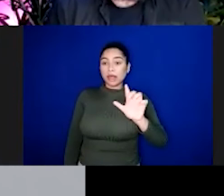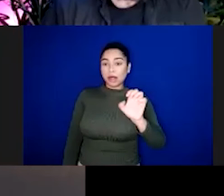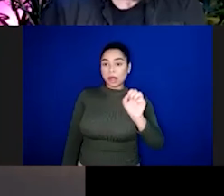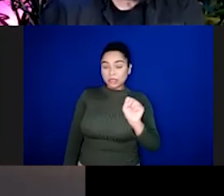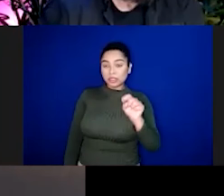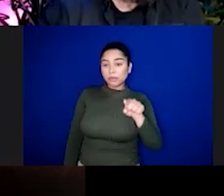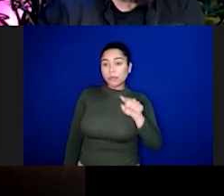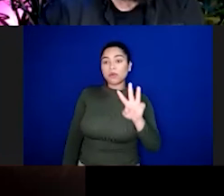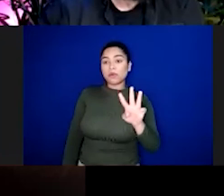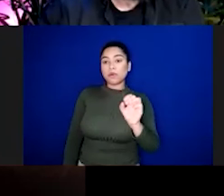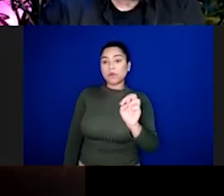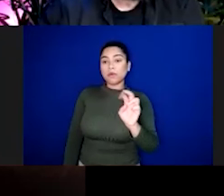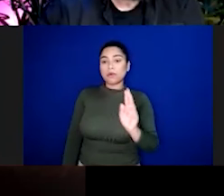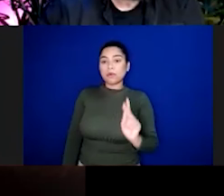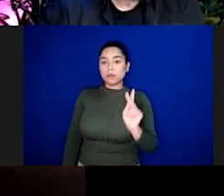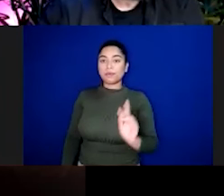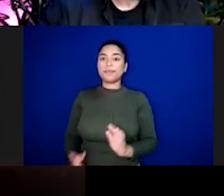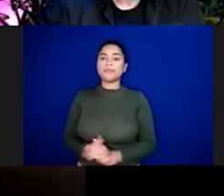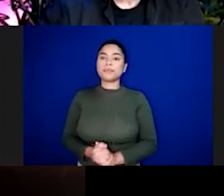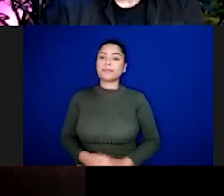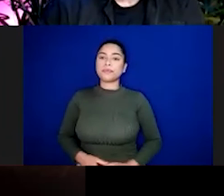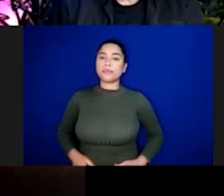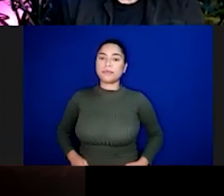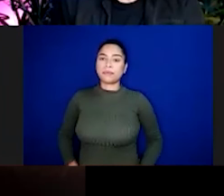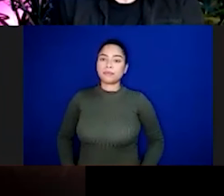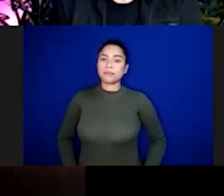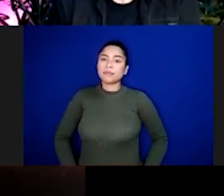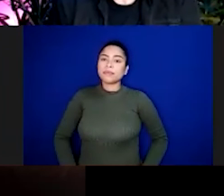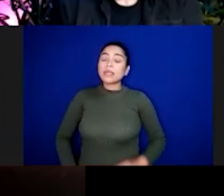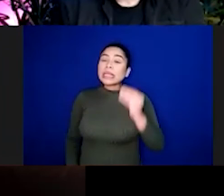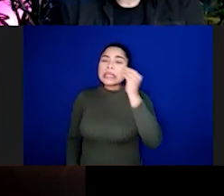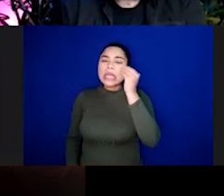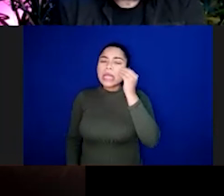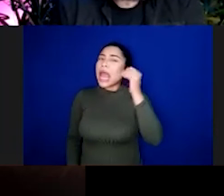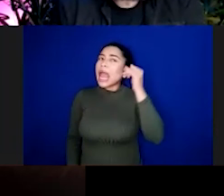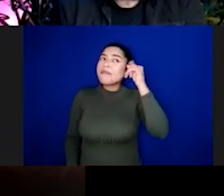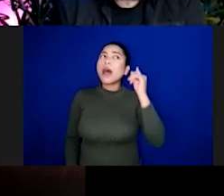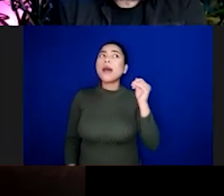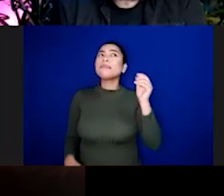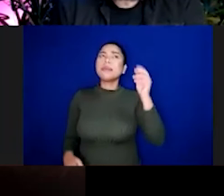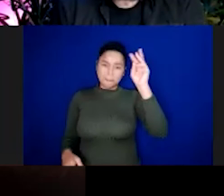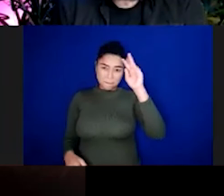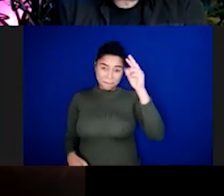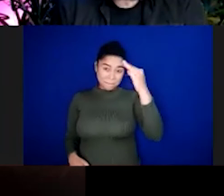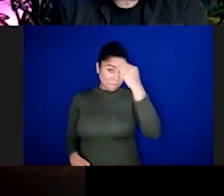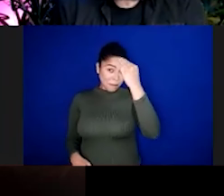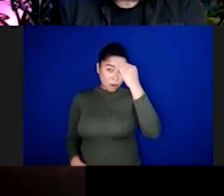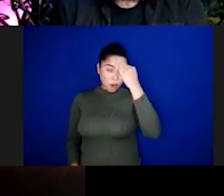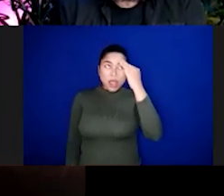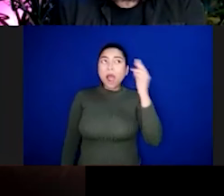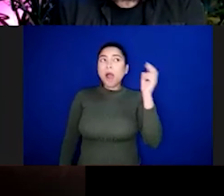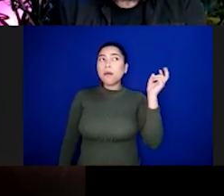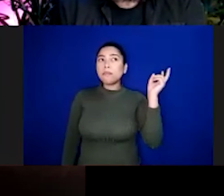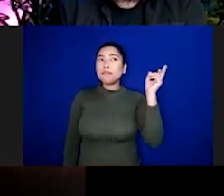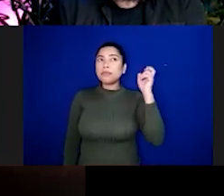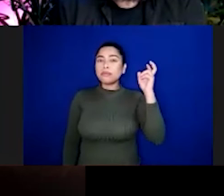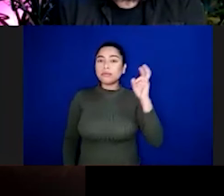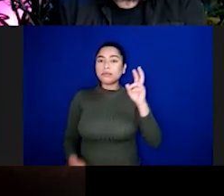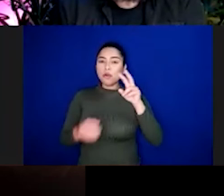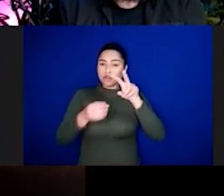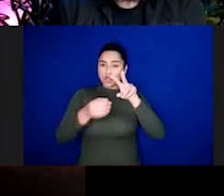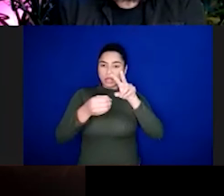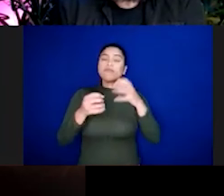E aí há 30 e não ouvir isso e para quem está vendo a tela quem não está vendo a